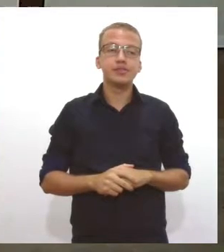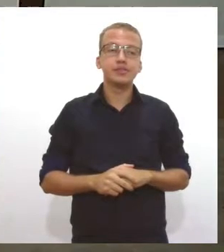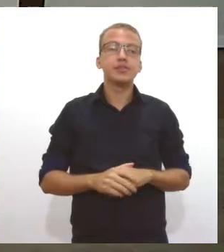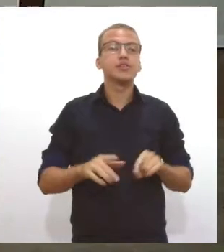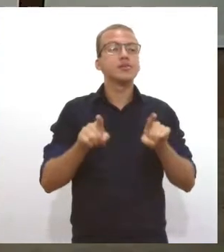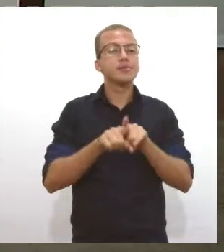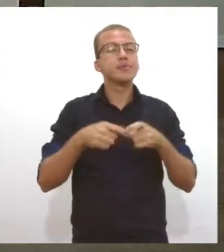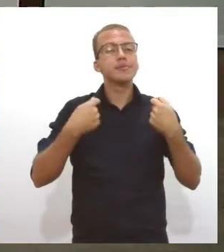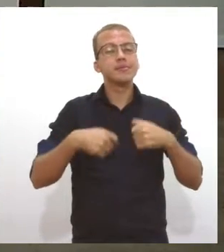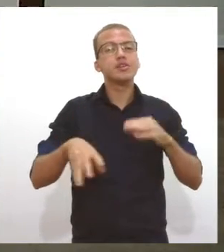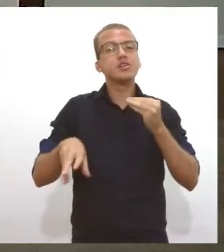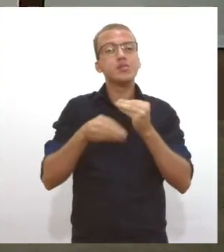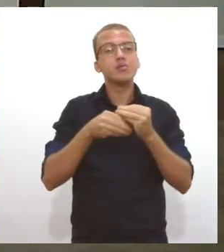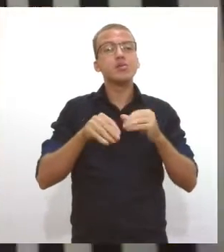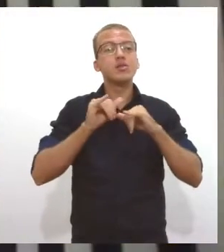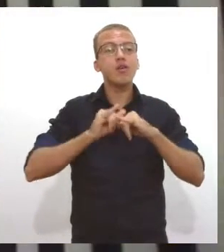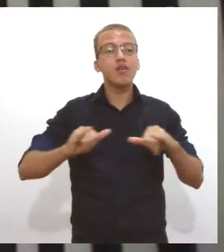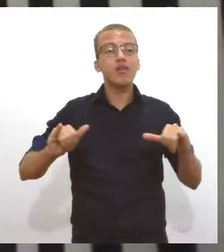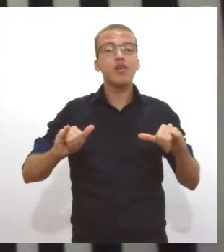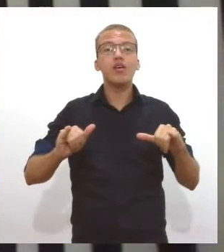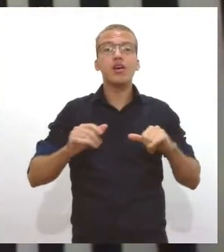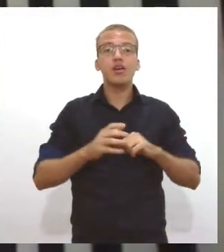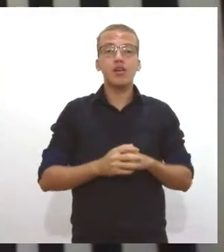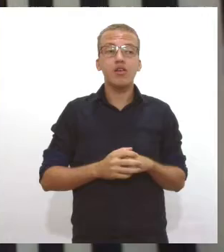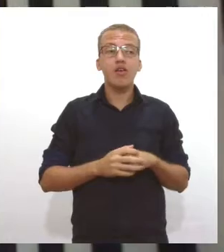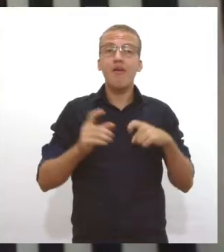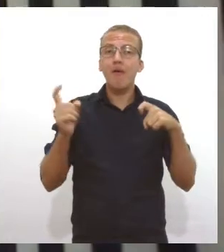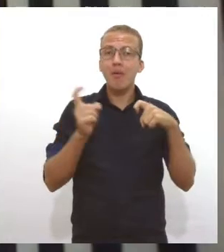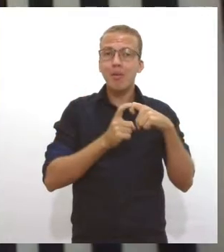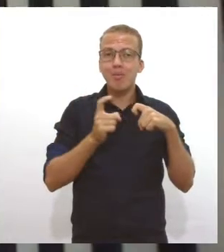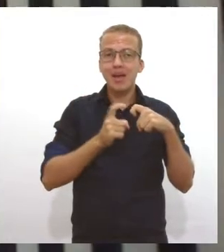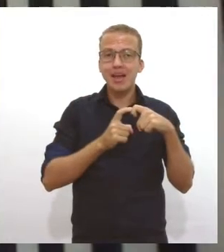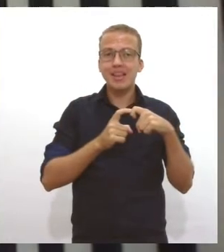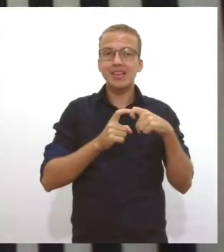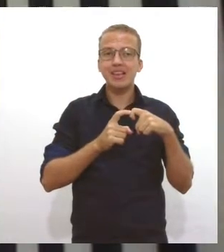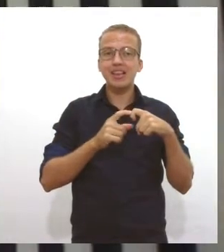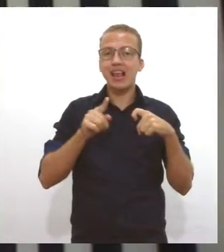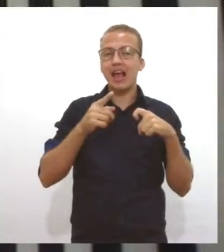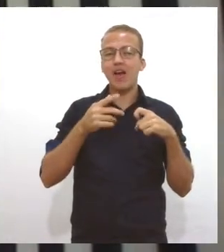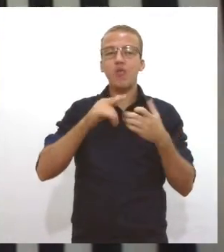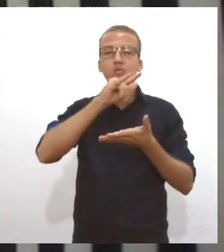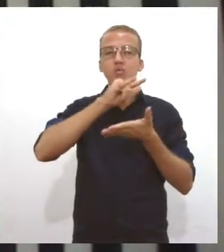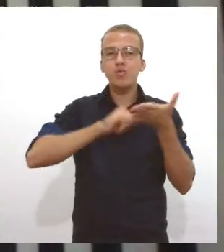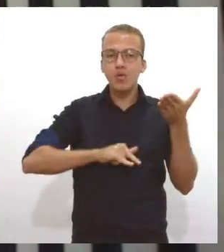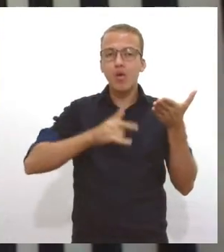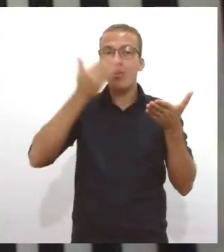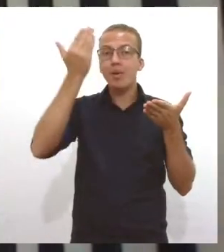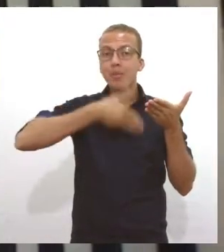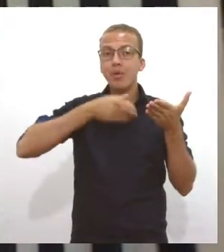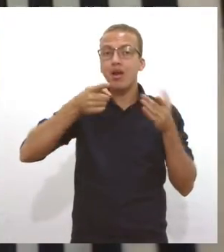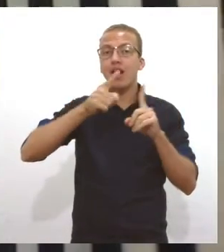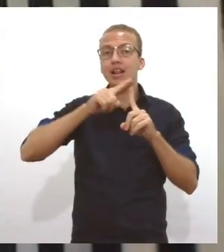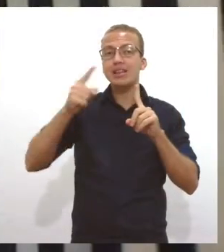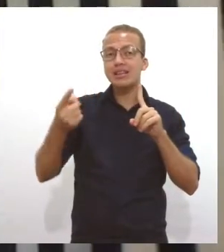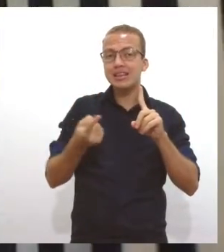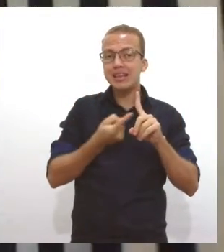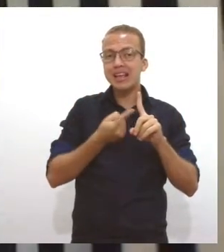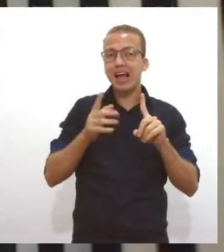diga também que nem um médico pode se recusar a dar o atestado de gravidez para as mulheres é um direito delas